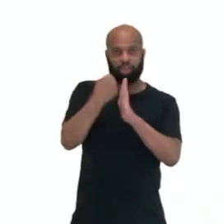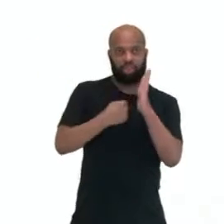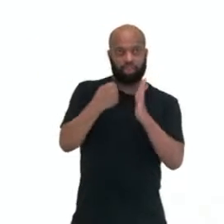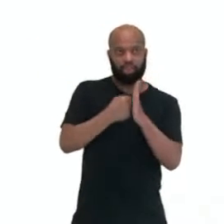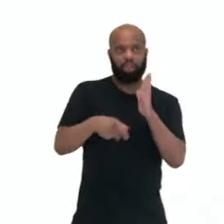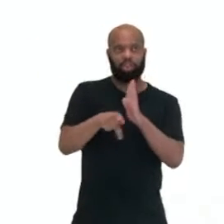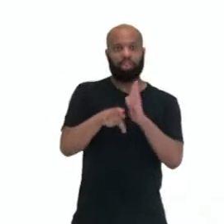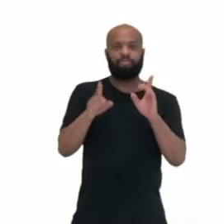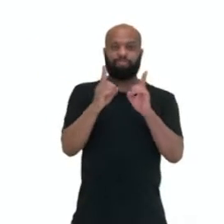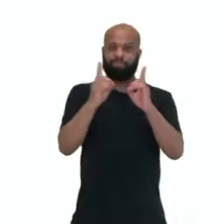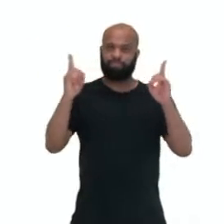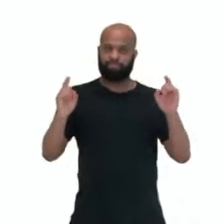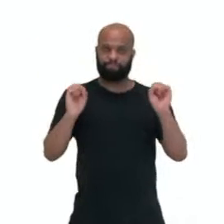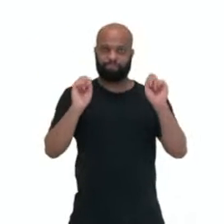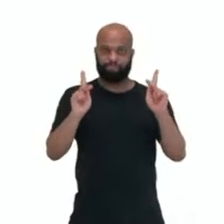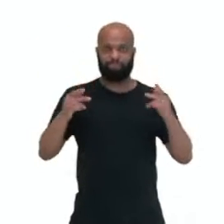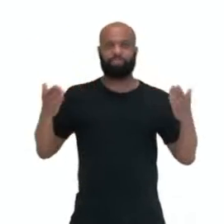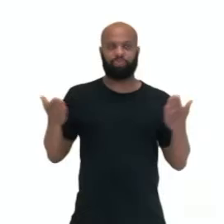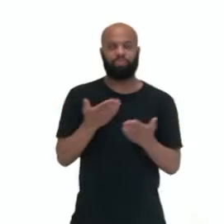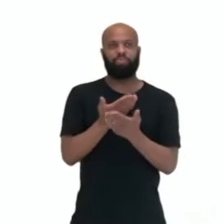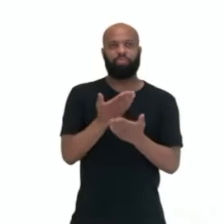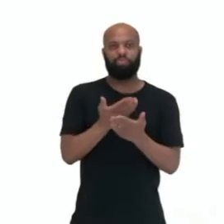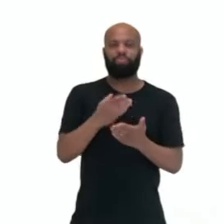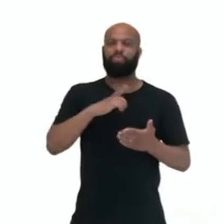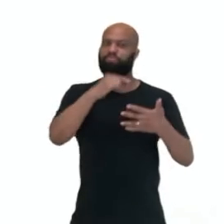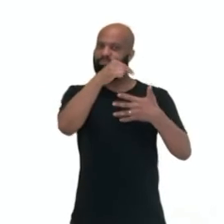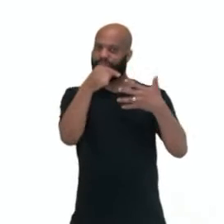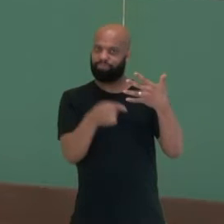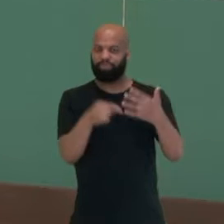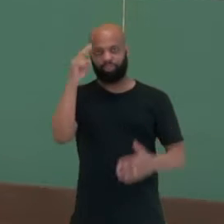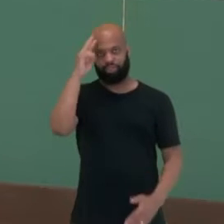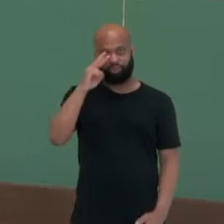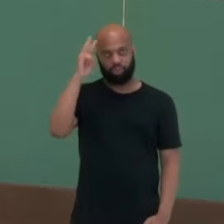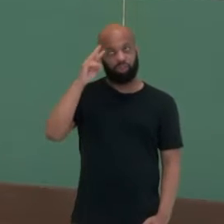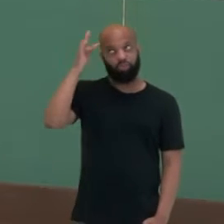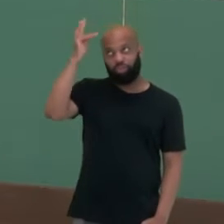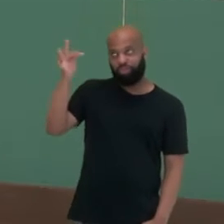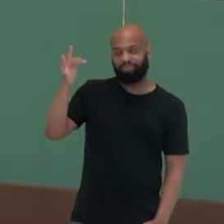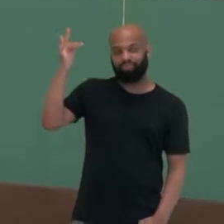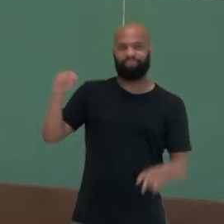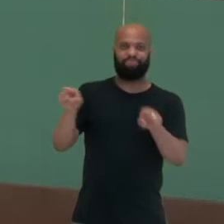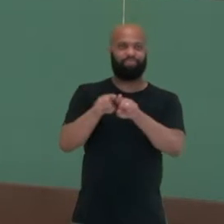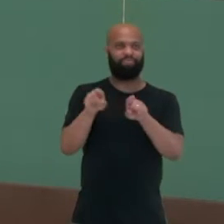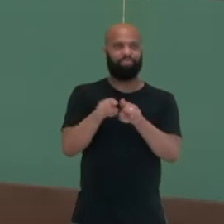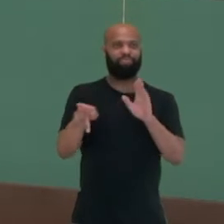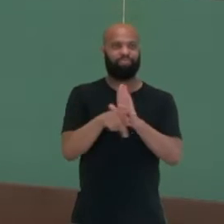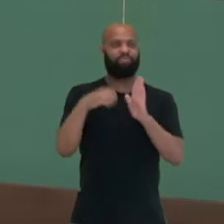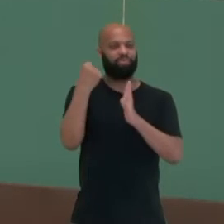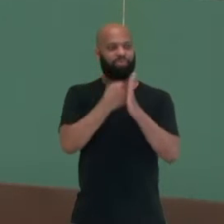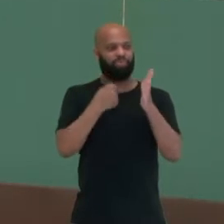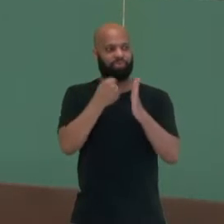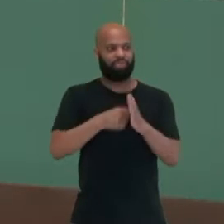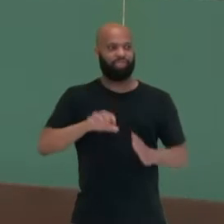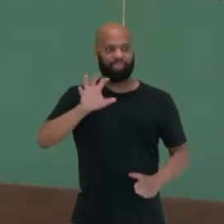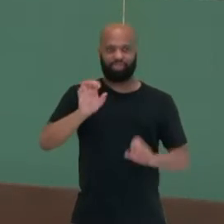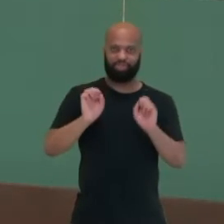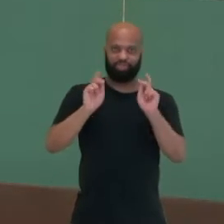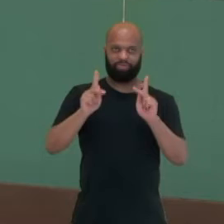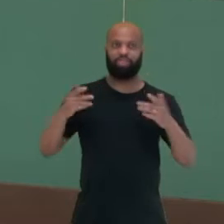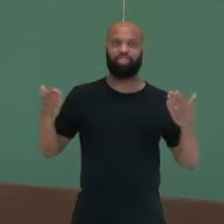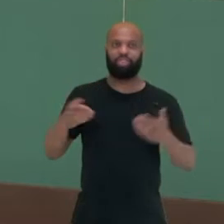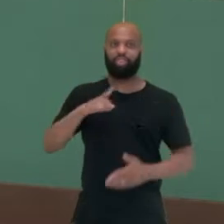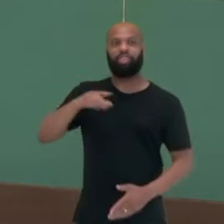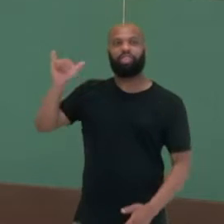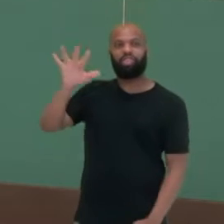mantêm distância. Tá? Então a gente vai falar um pouquinho sobre esses aspectos históricos, filosóficos desse tipo de luta. E aqui mais